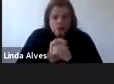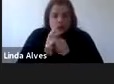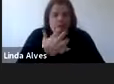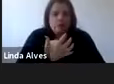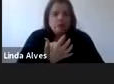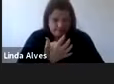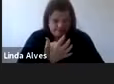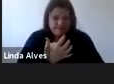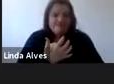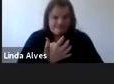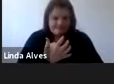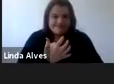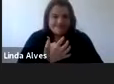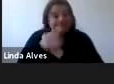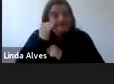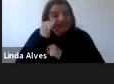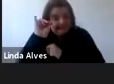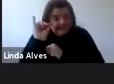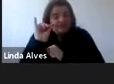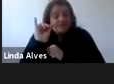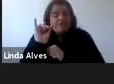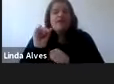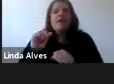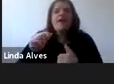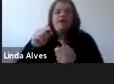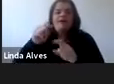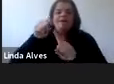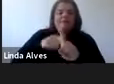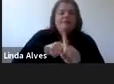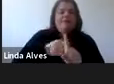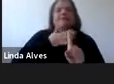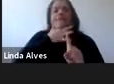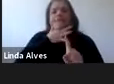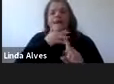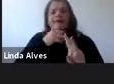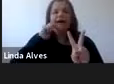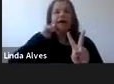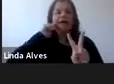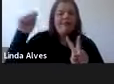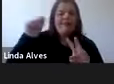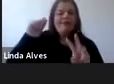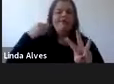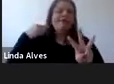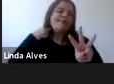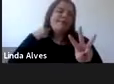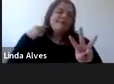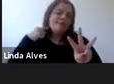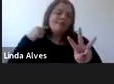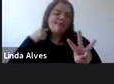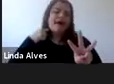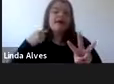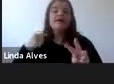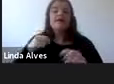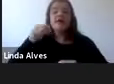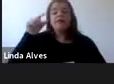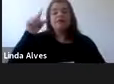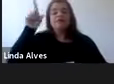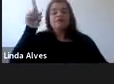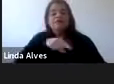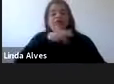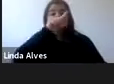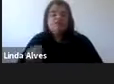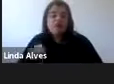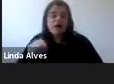do Covid-19. E aí, nos meses de março, abril e maio, as produções nas fábricas foram suspensas até para prevenção